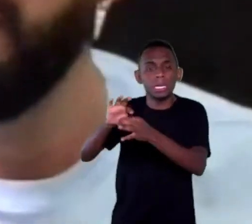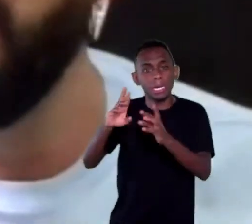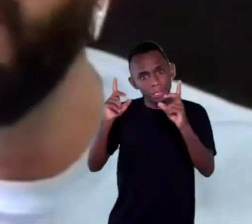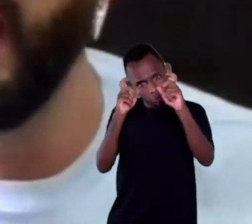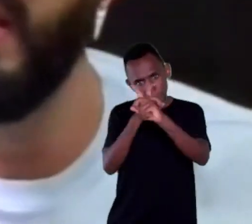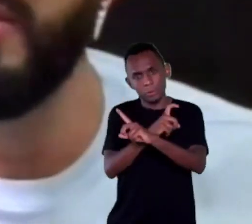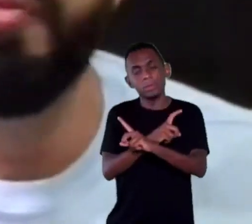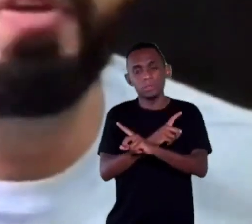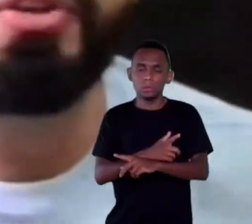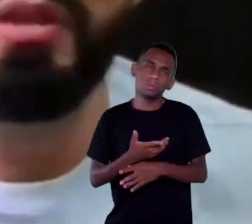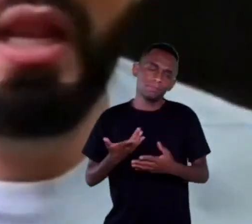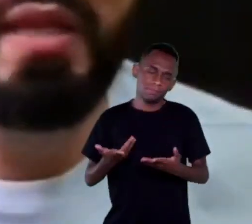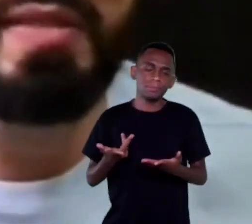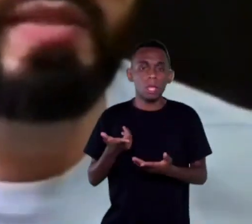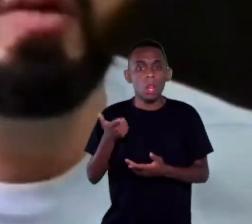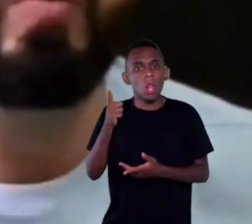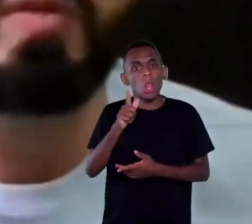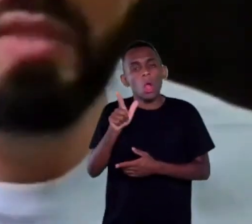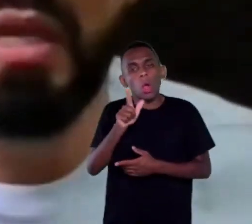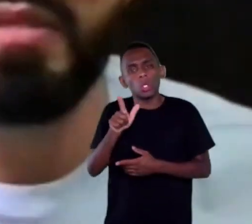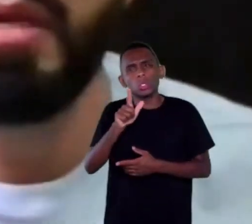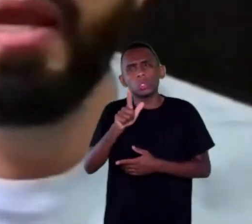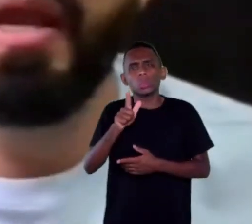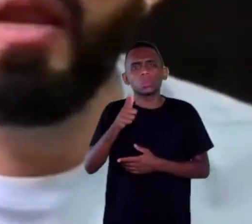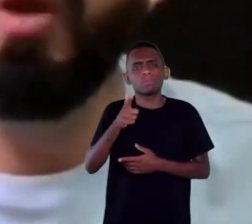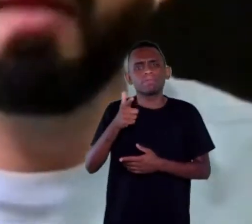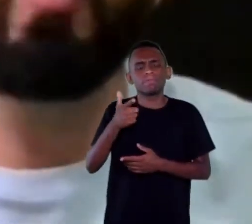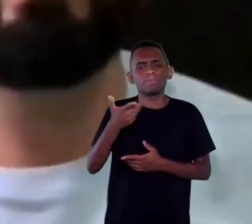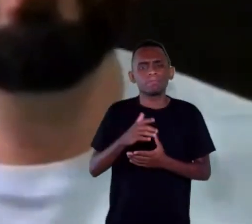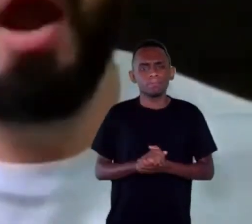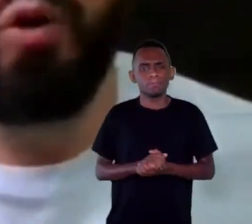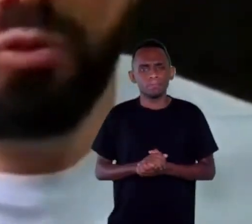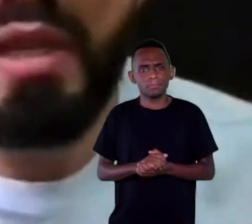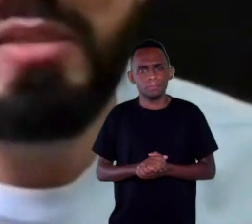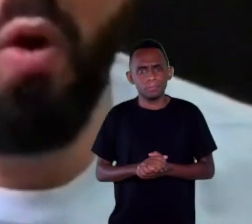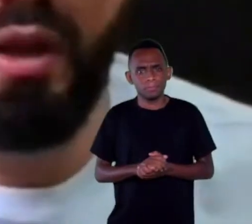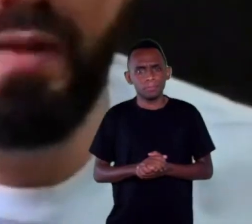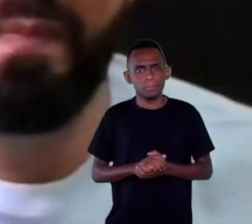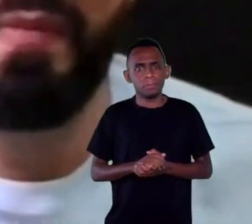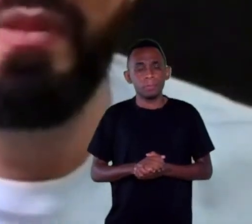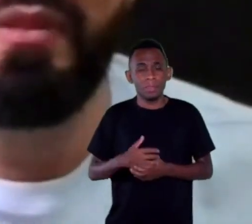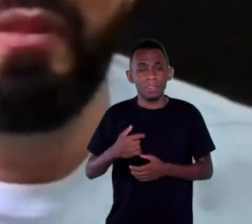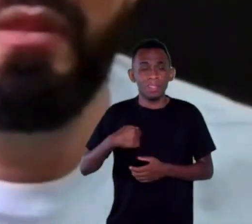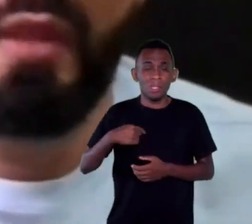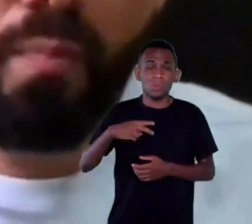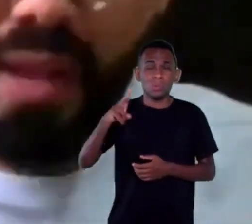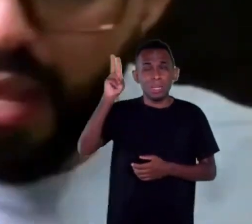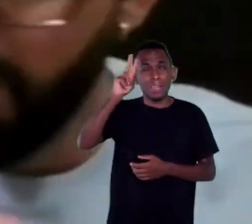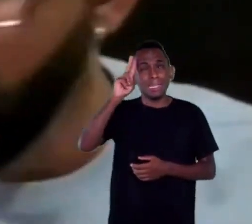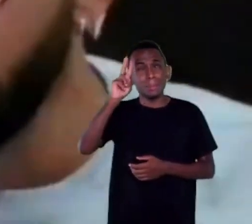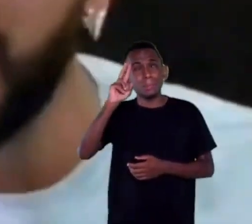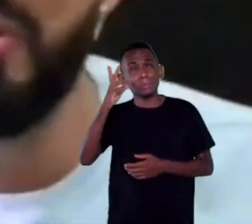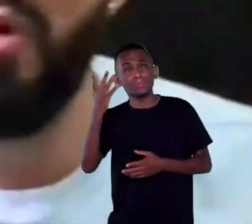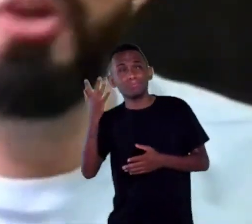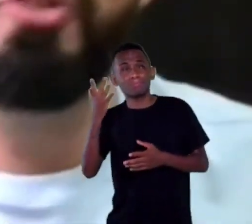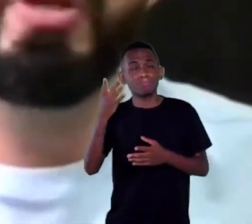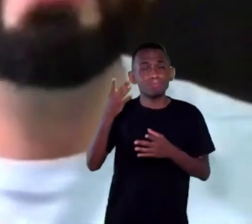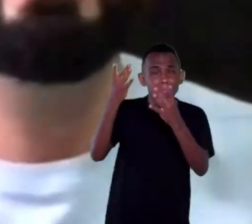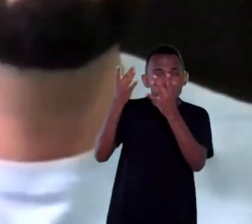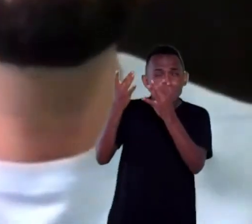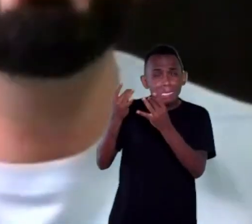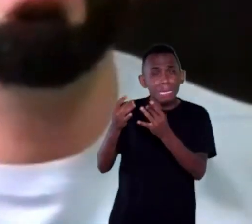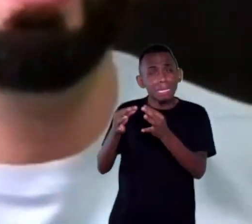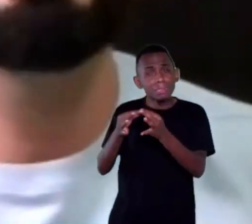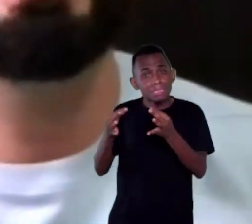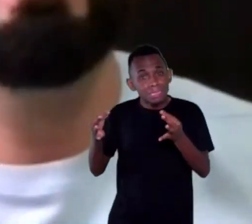que, vamos falar aí de 23, 5, 6, eu lembro por alto da história. Então, eu peguei a mesma história,